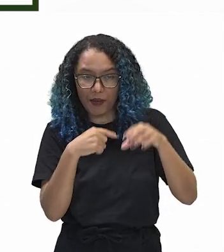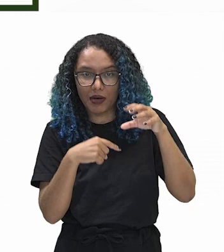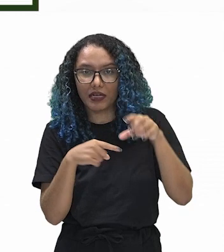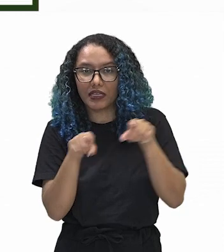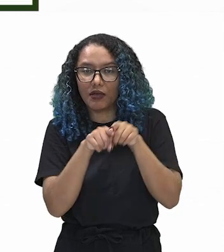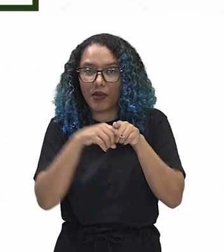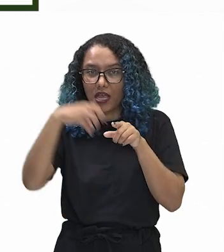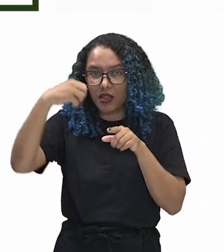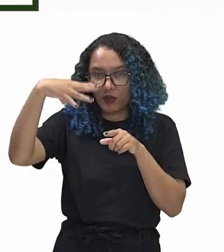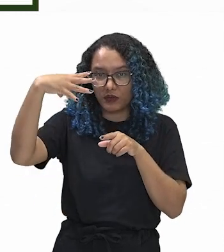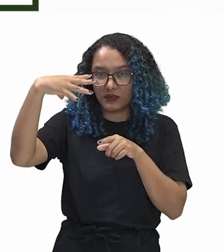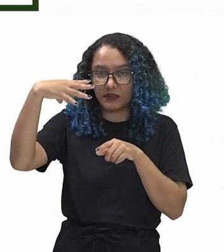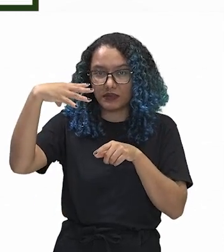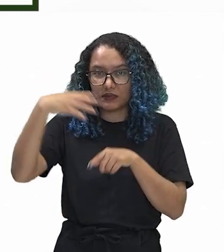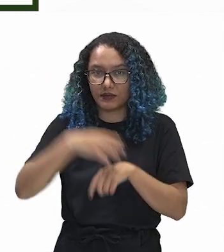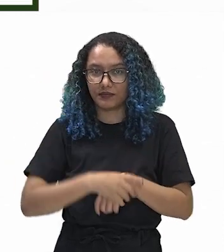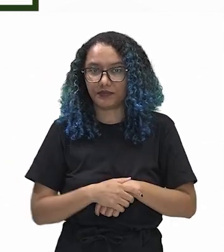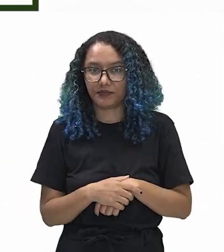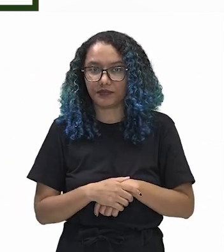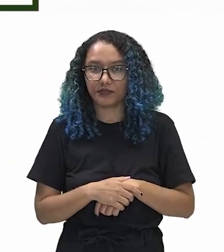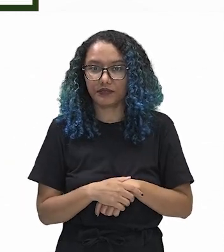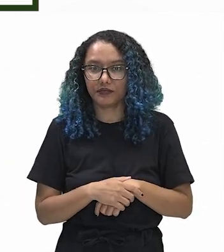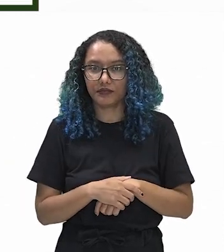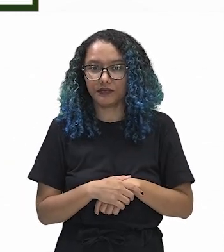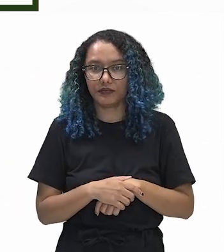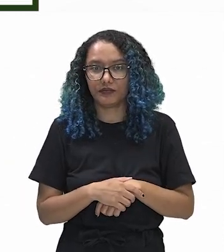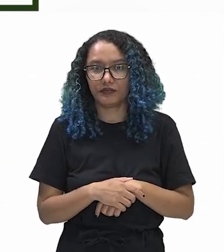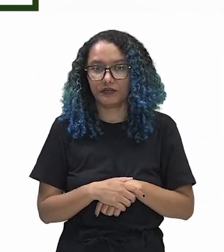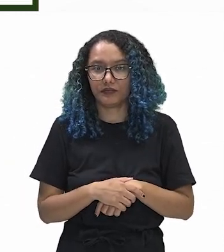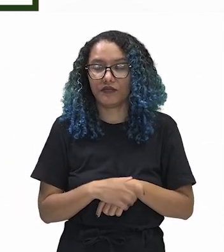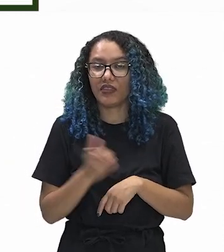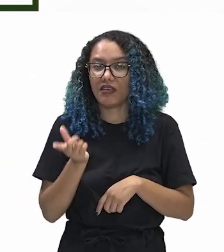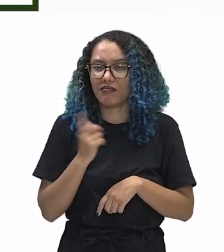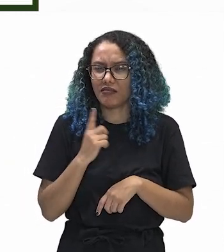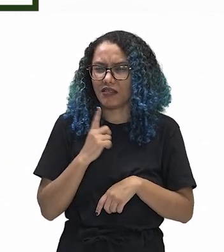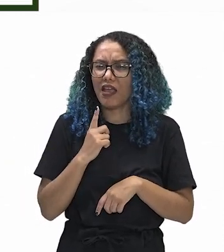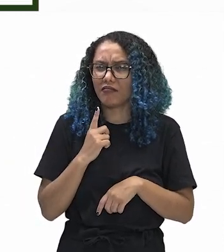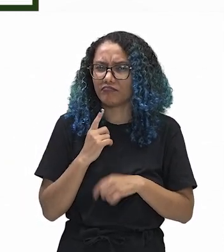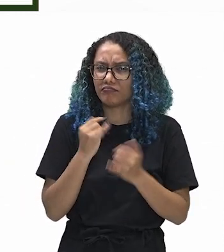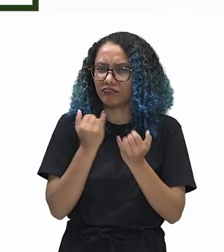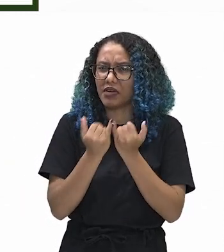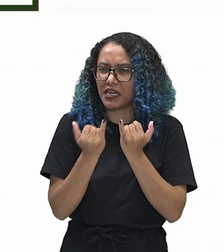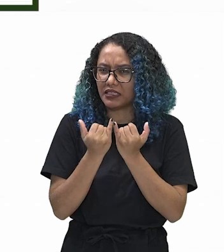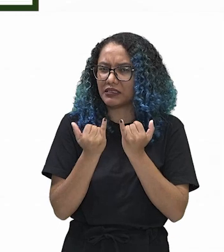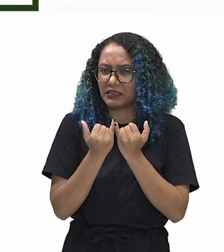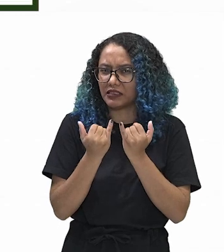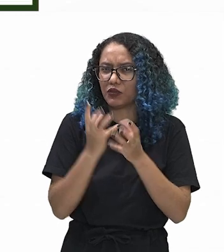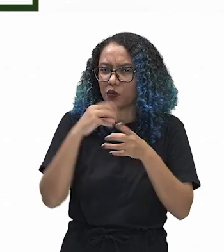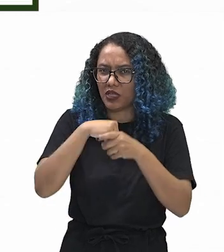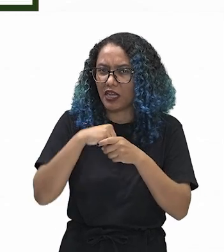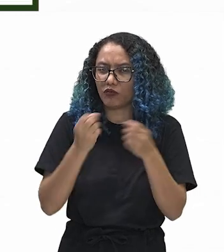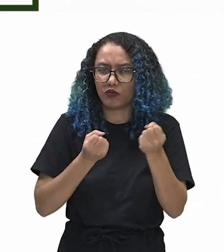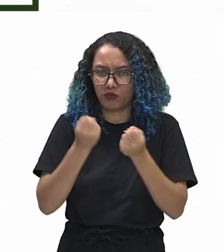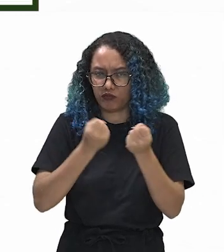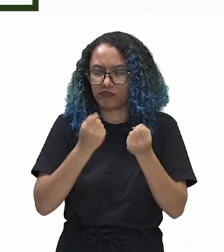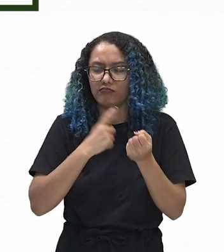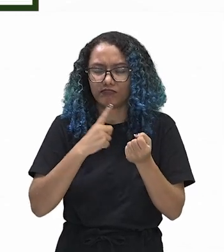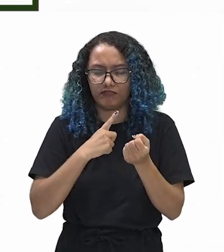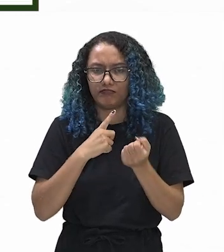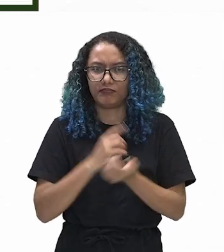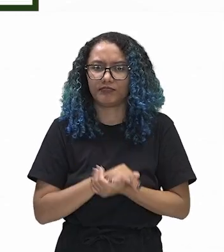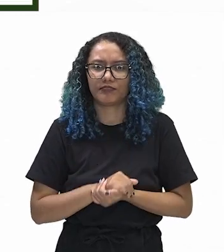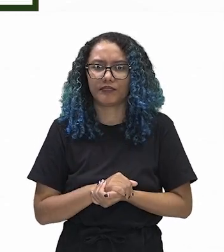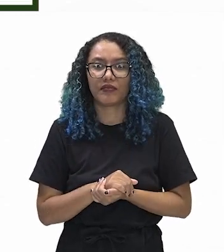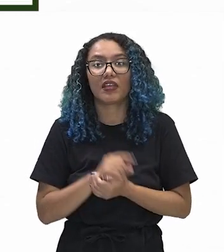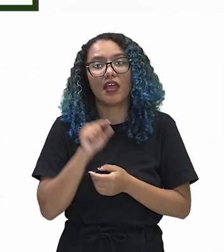uma lâmpada. Esse sistema aí tem um muito parecido lá dentro do carro. É isso que vai gerar